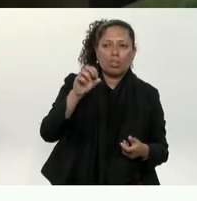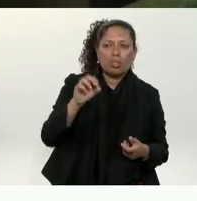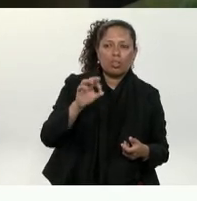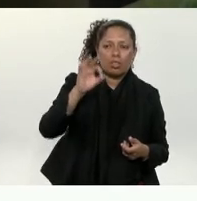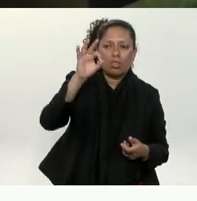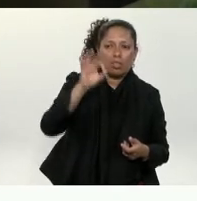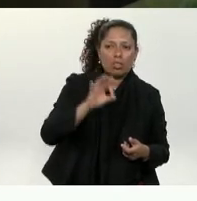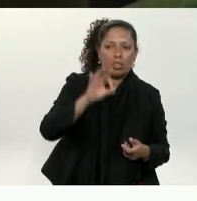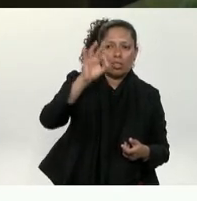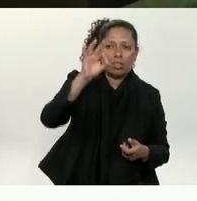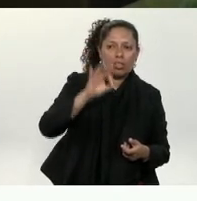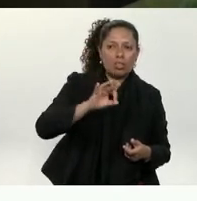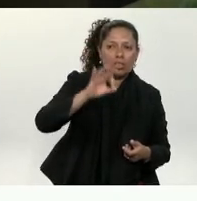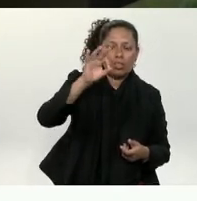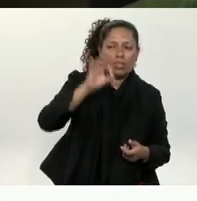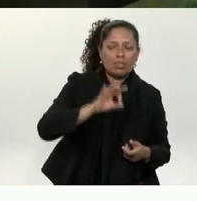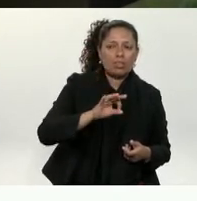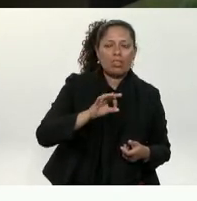nos números,